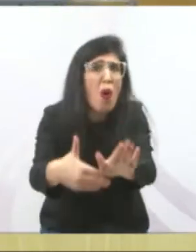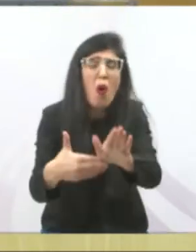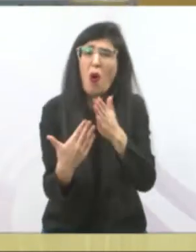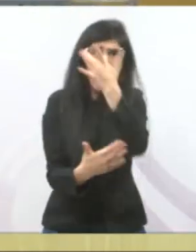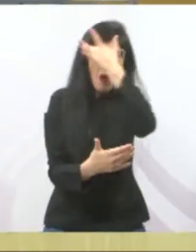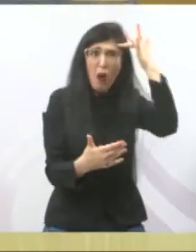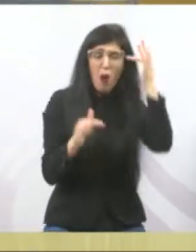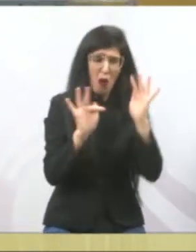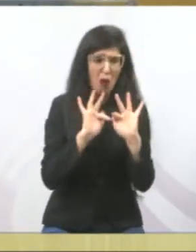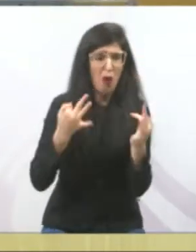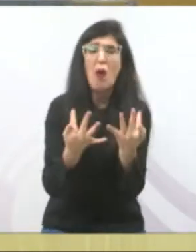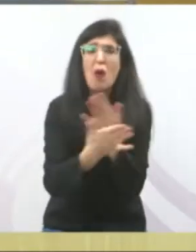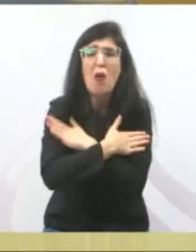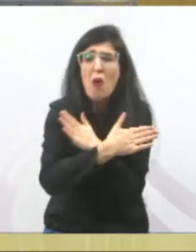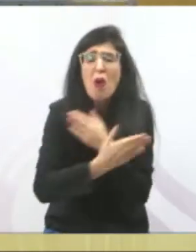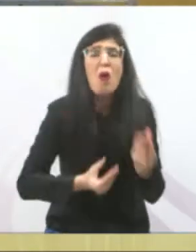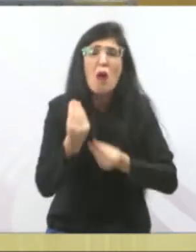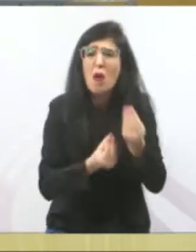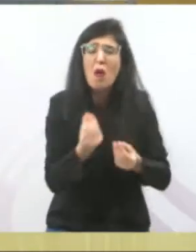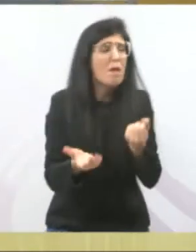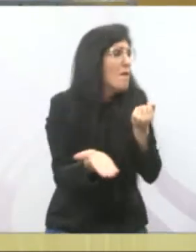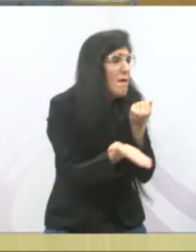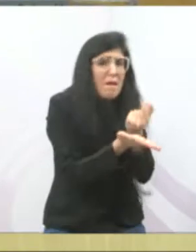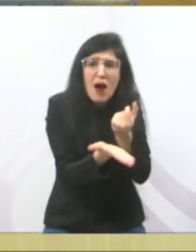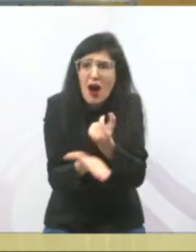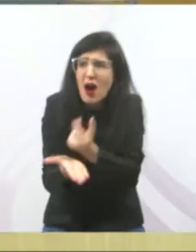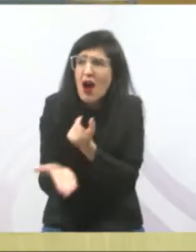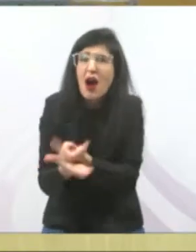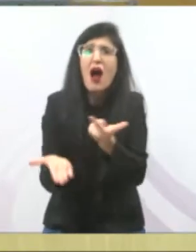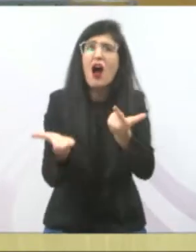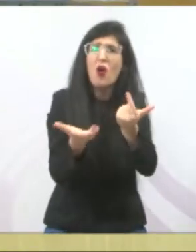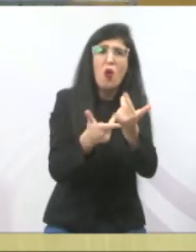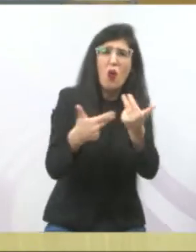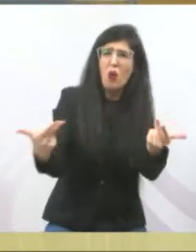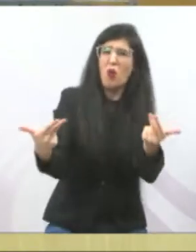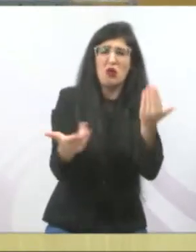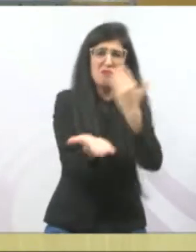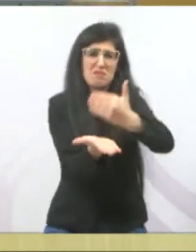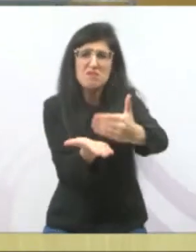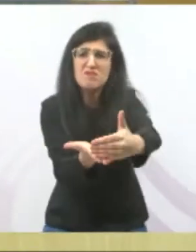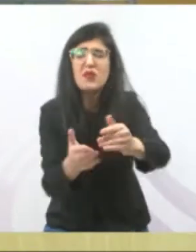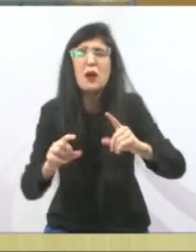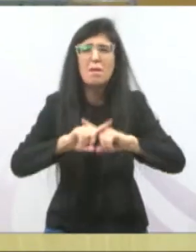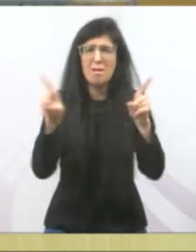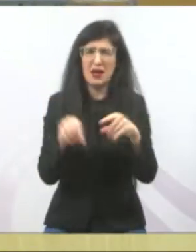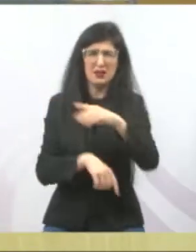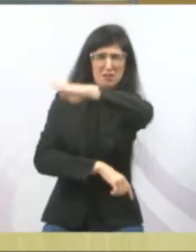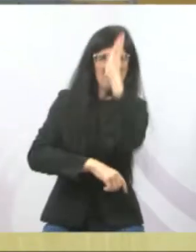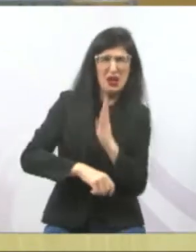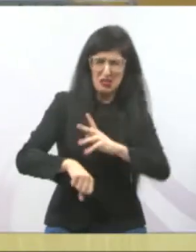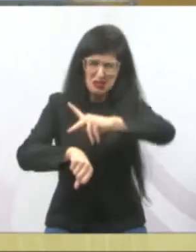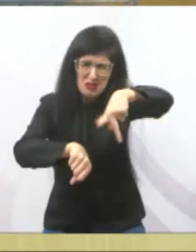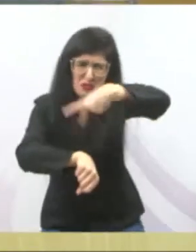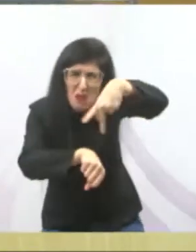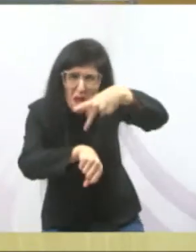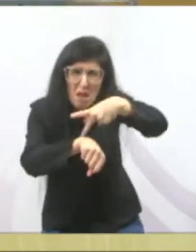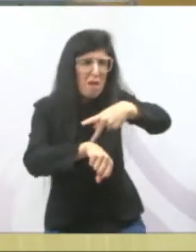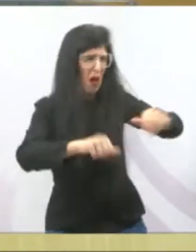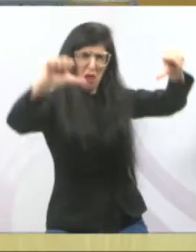ímpios. A memória do justo será bendita, mas o nome dos ímpios